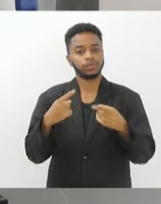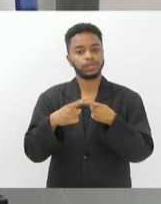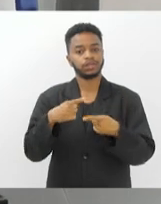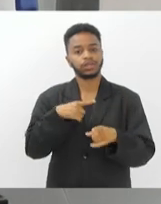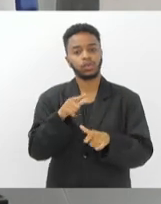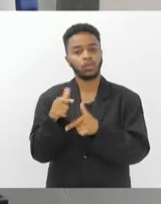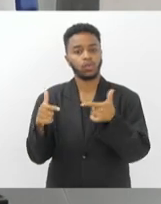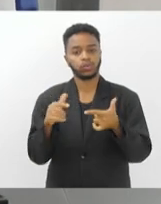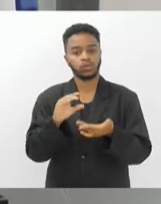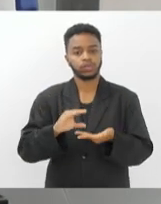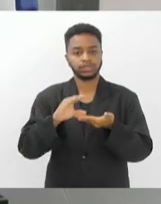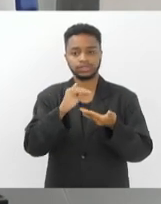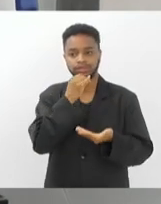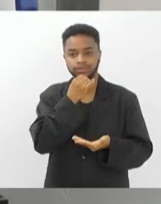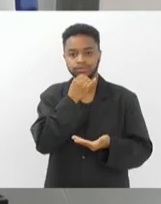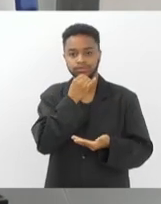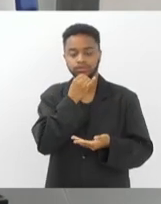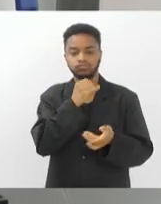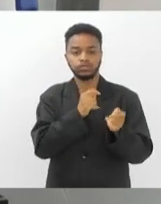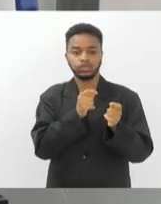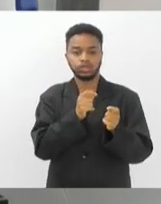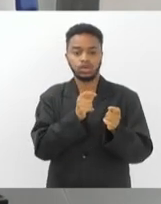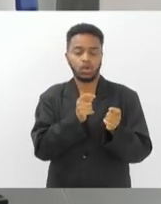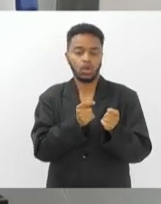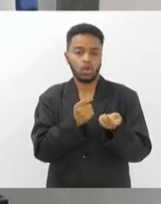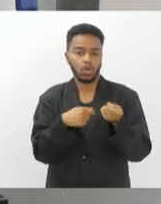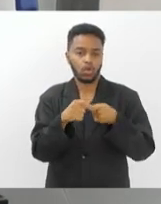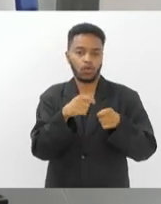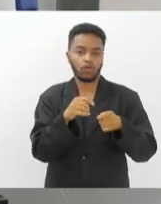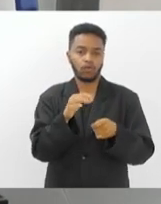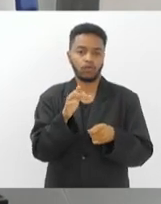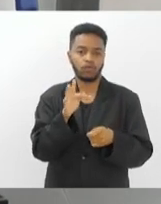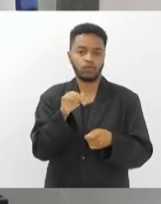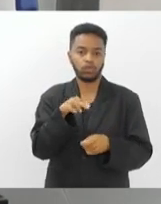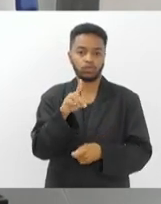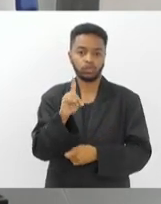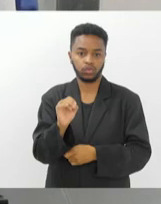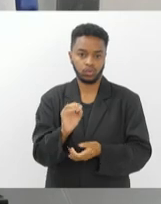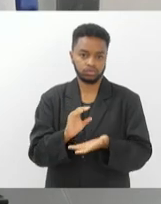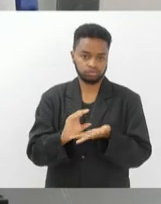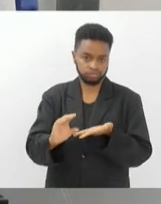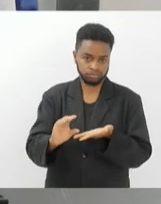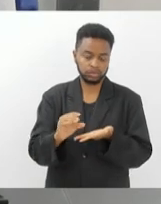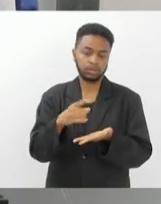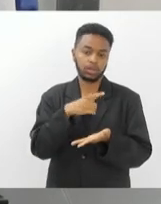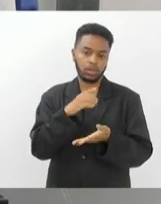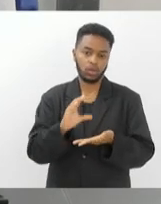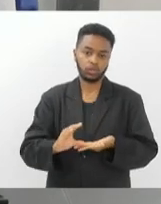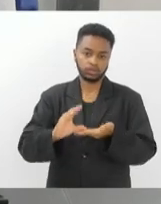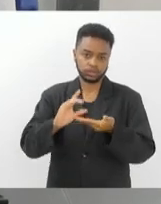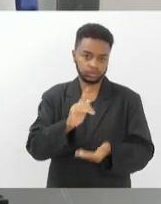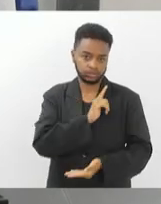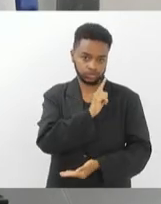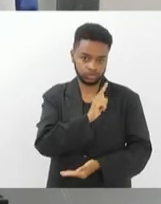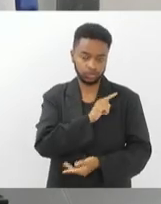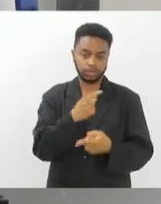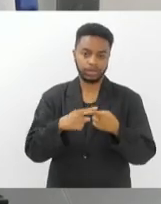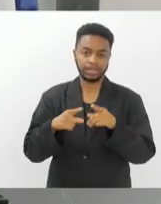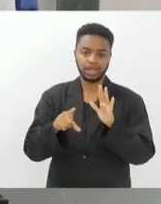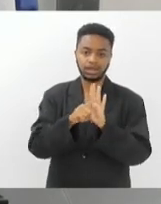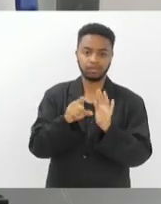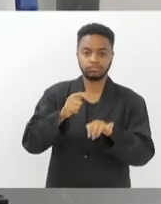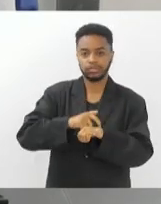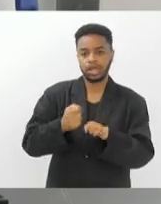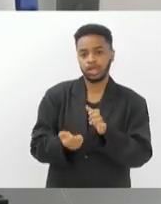conselhos, por exemplo, para gerir fundos. Todo fundo ele tem um conselho gestor. Na lei de criação do fundo, se cria